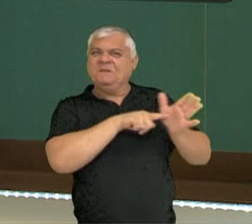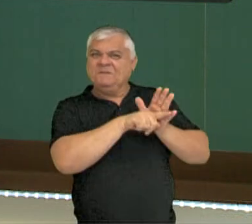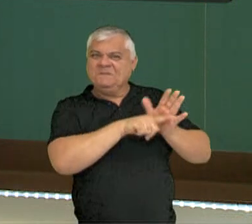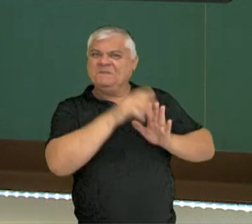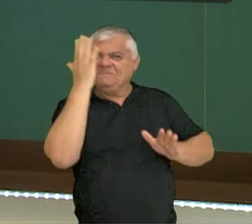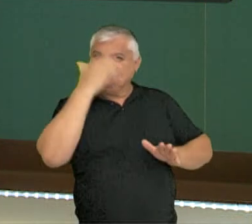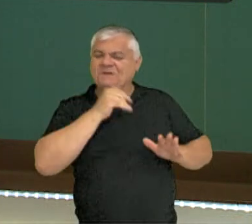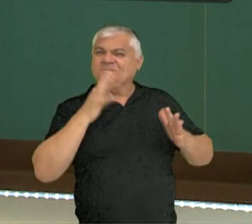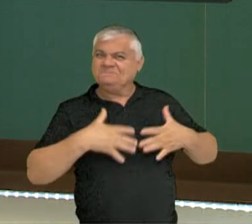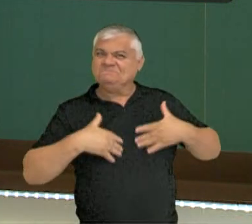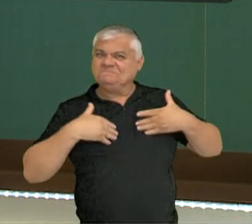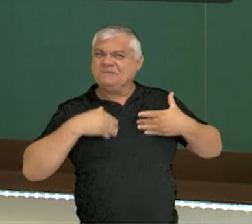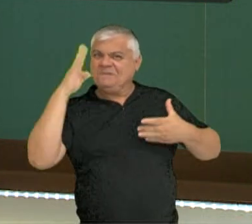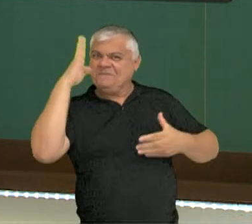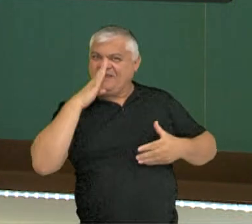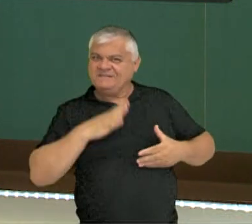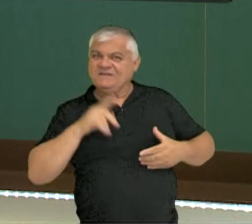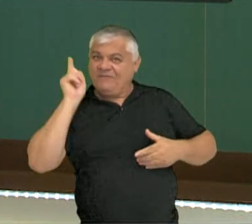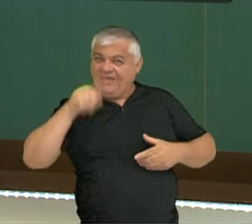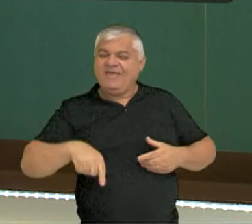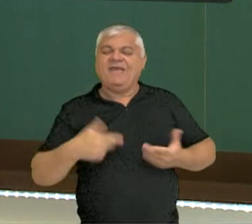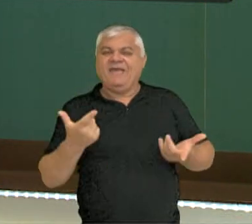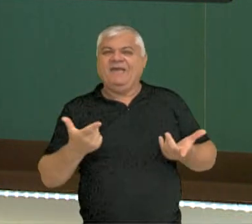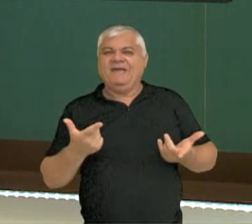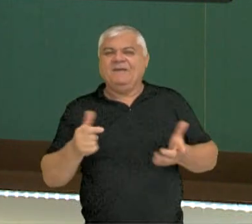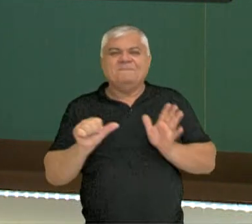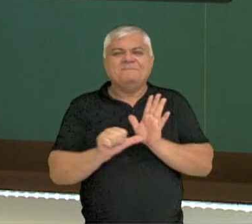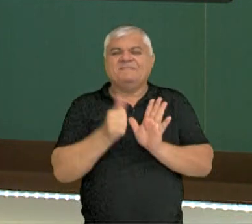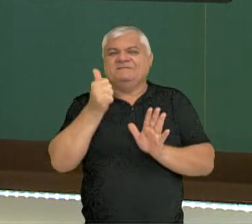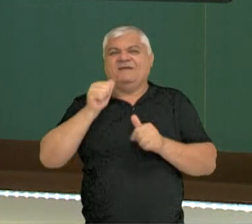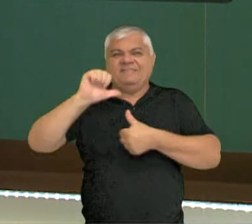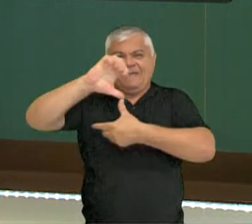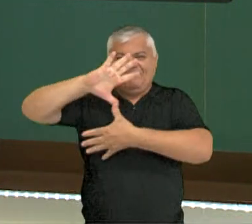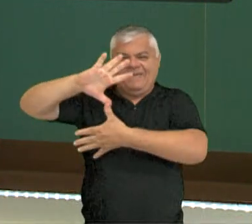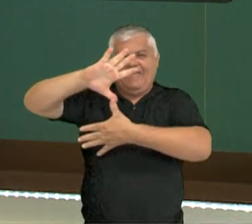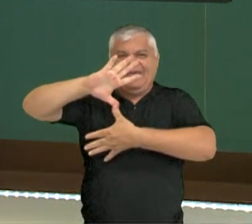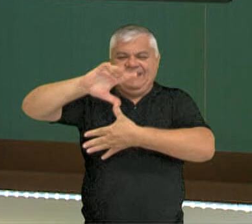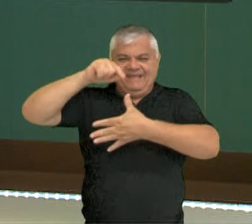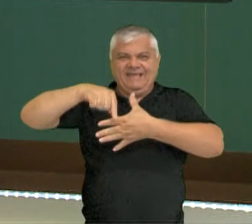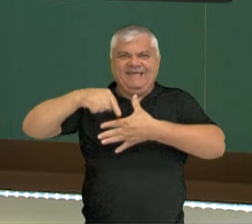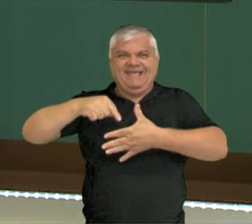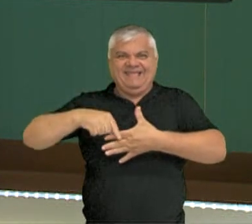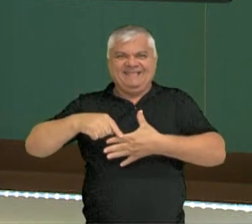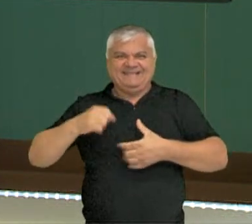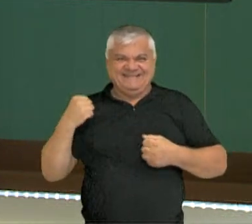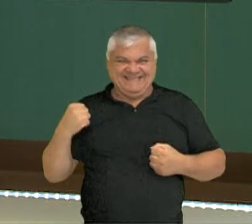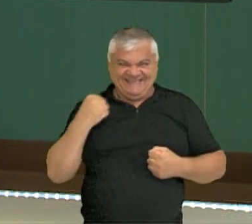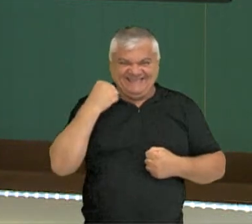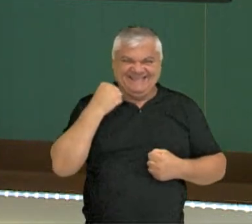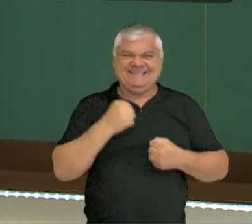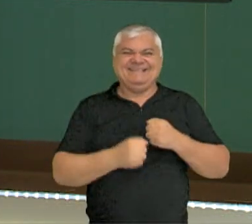comprovadas. O Brasil é o berço da América. Momento!